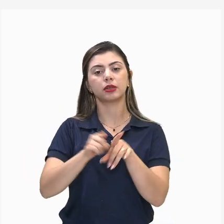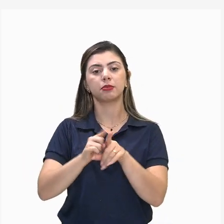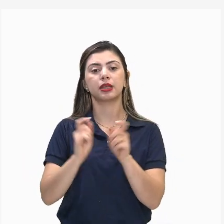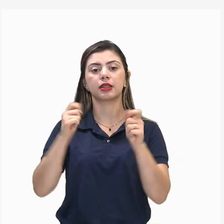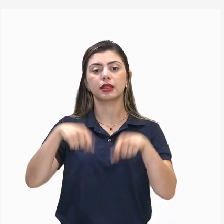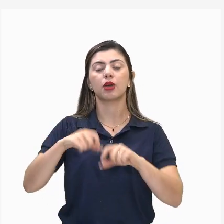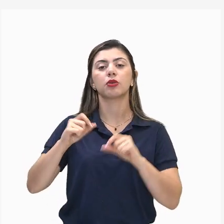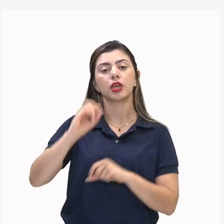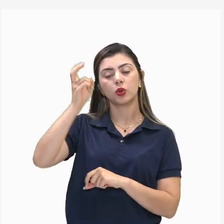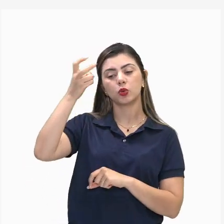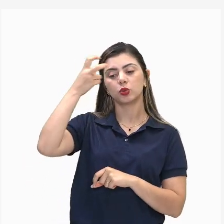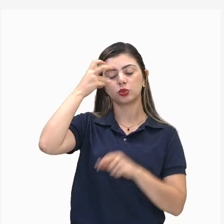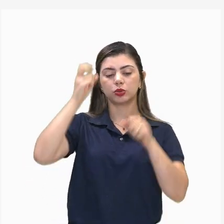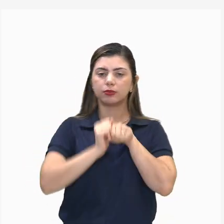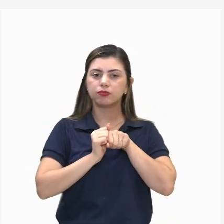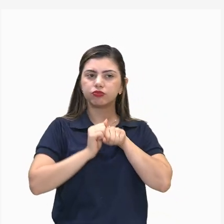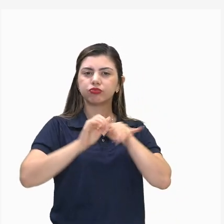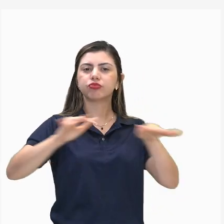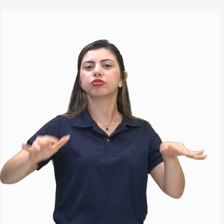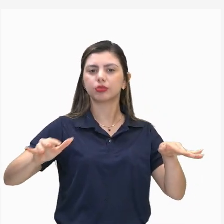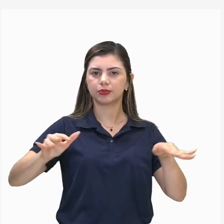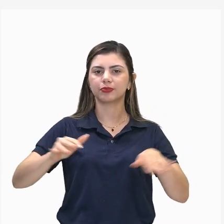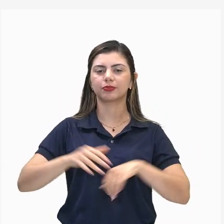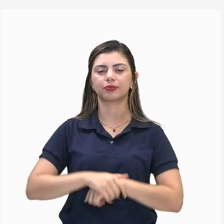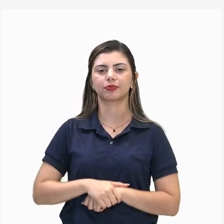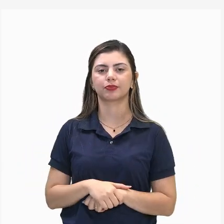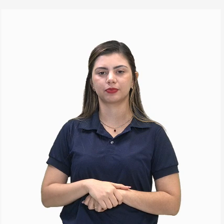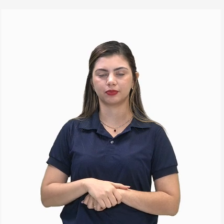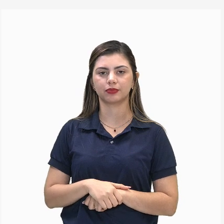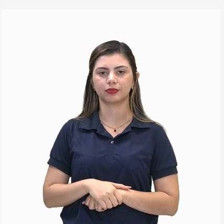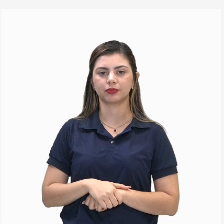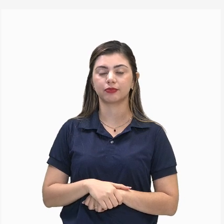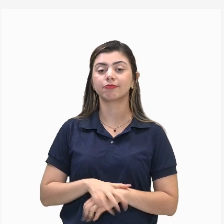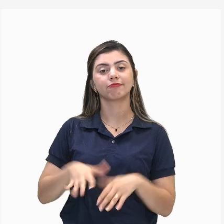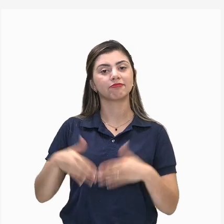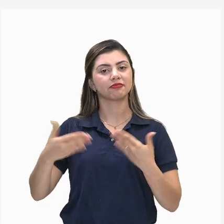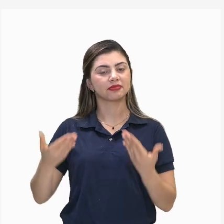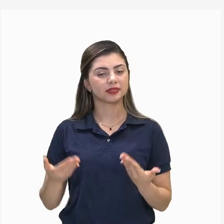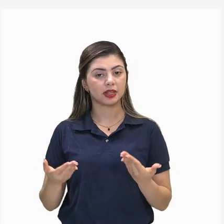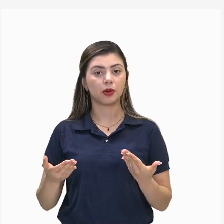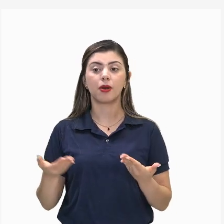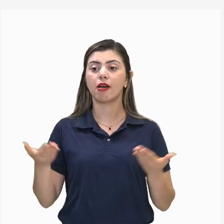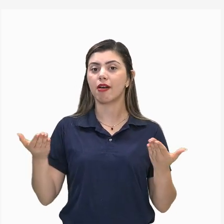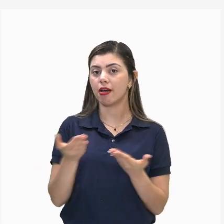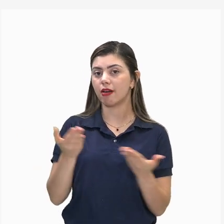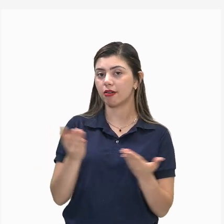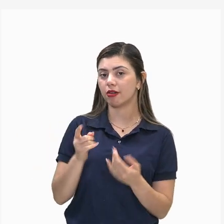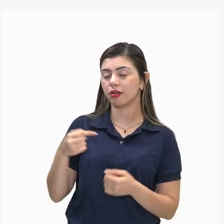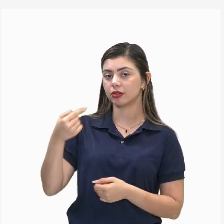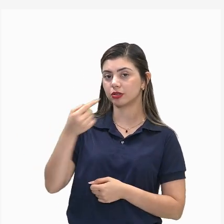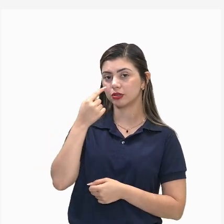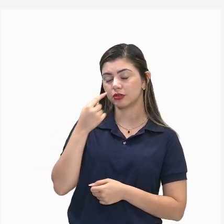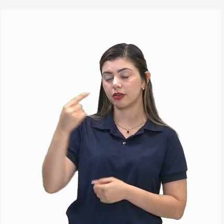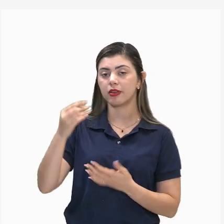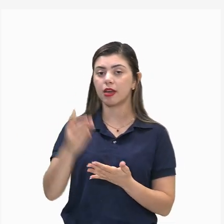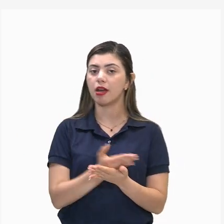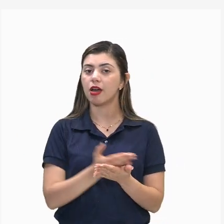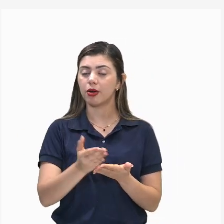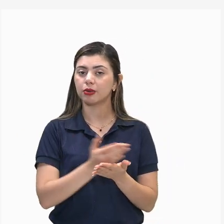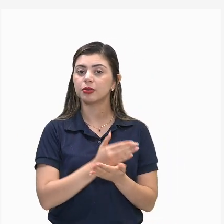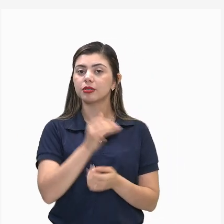e transmitir sua identidade cultural. Com isso, nós vamos ver